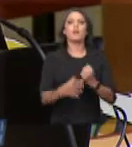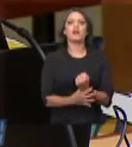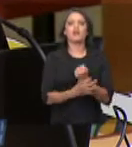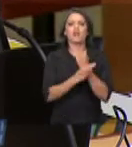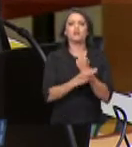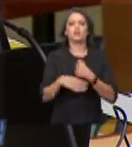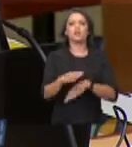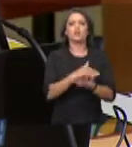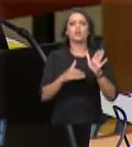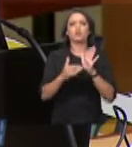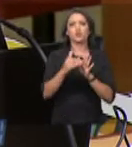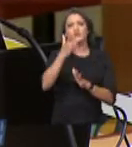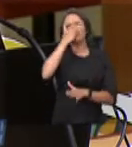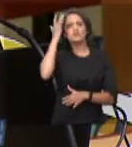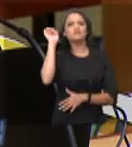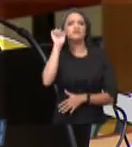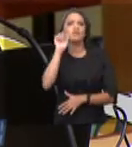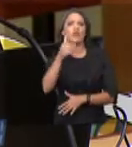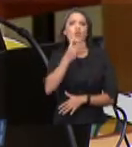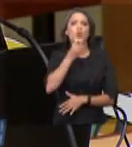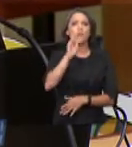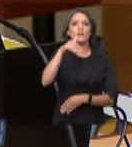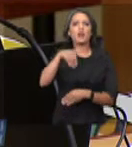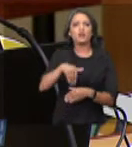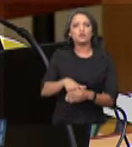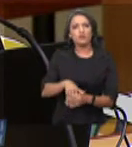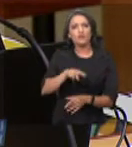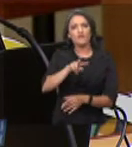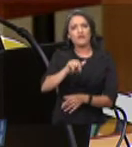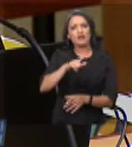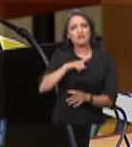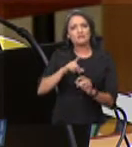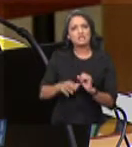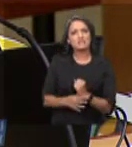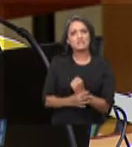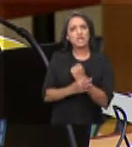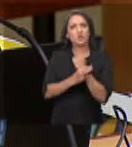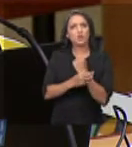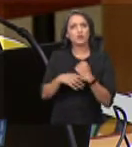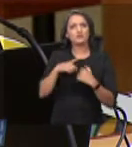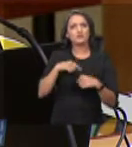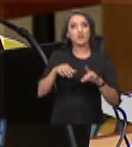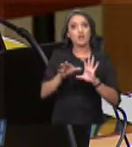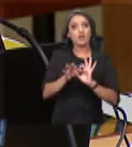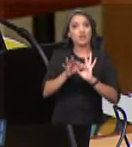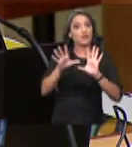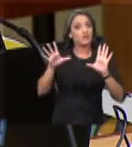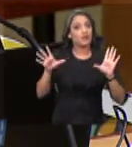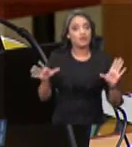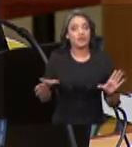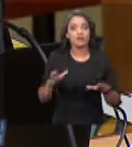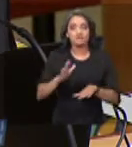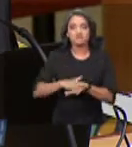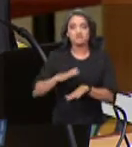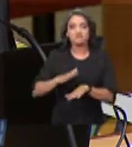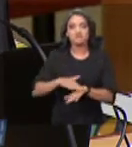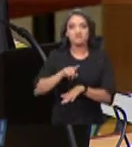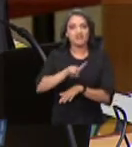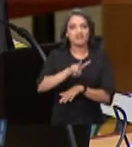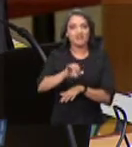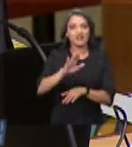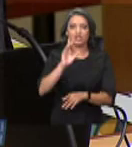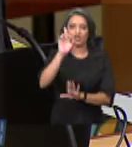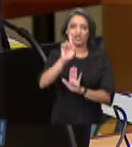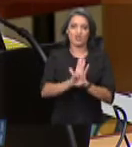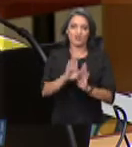eleitores e a todas as eleitoras total segurança e liberdade para exercer o seu sagrado